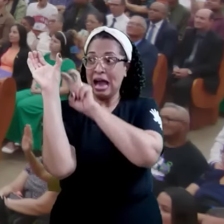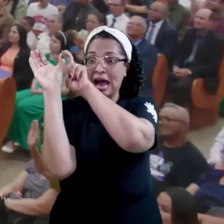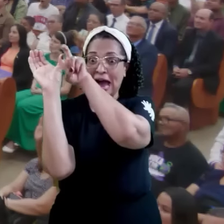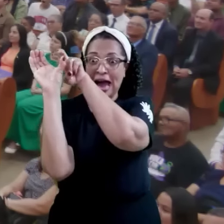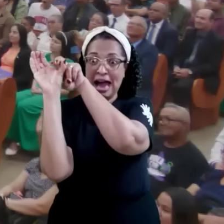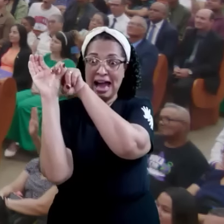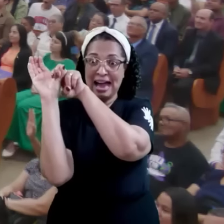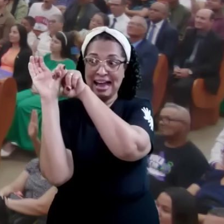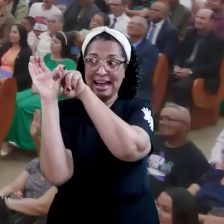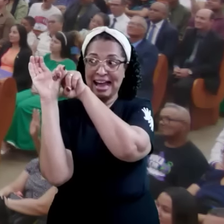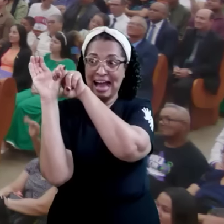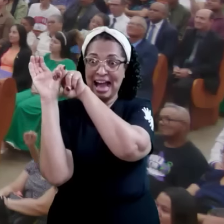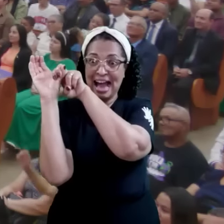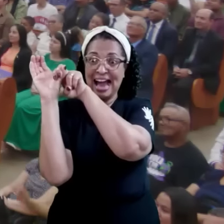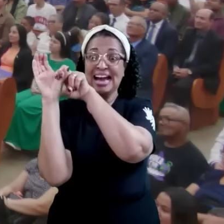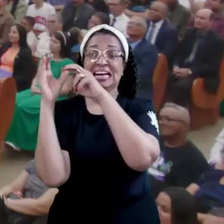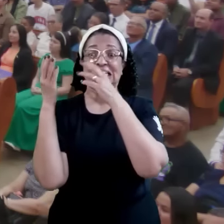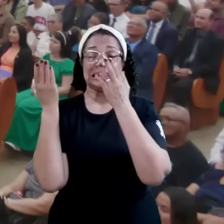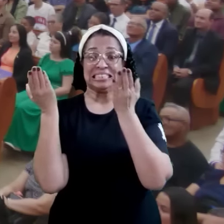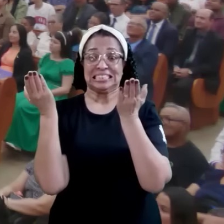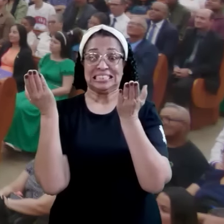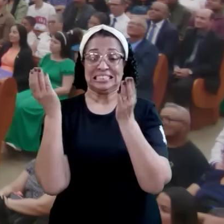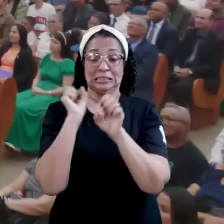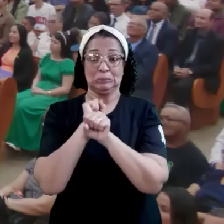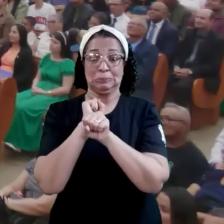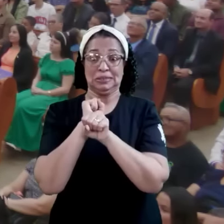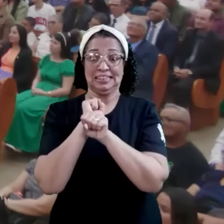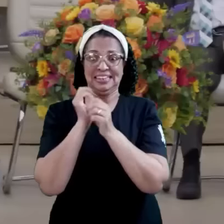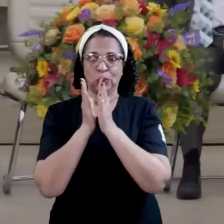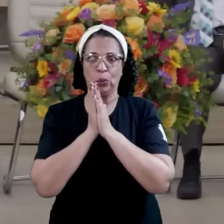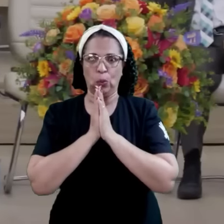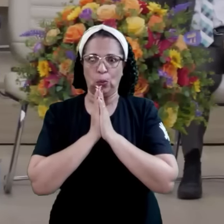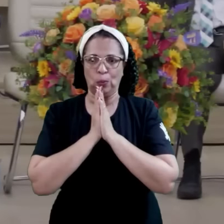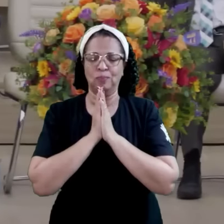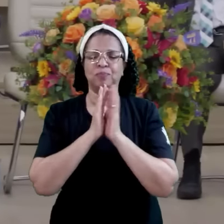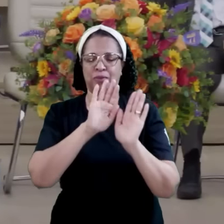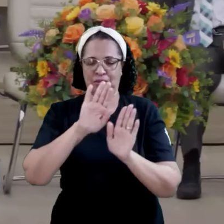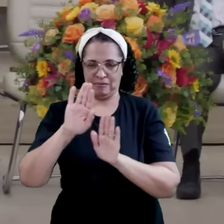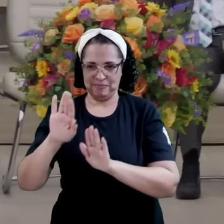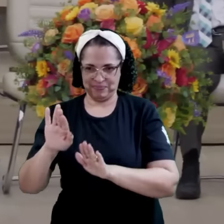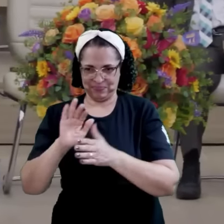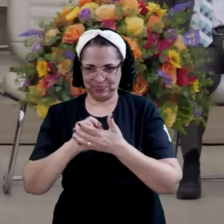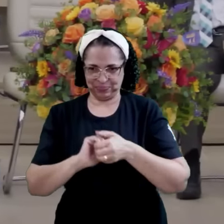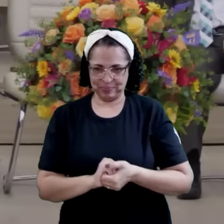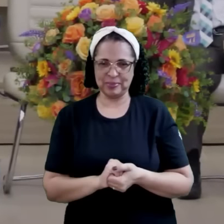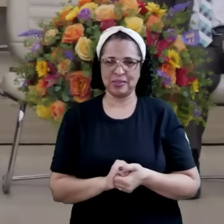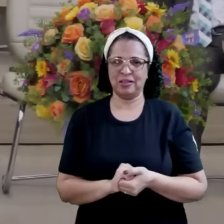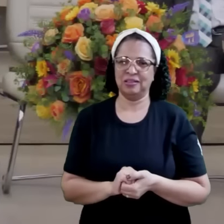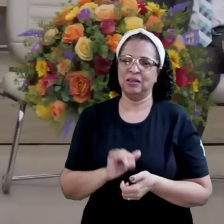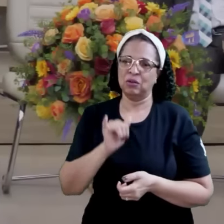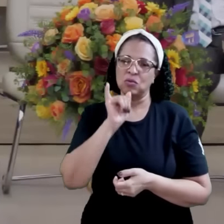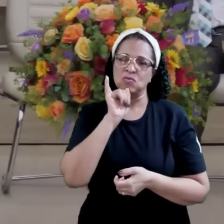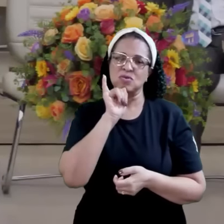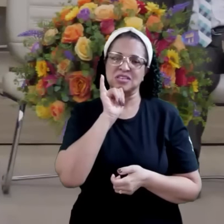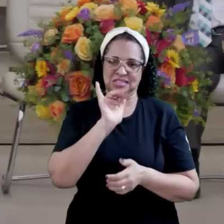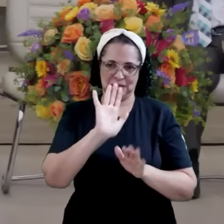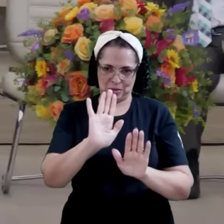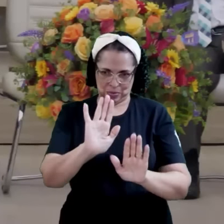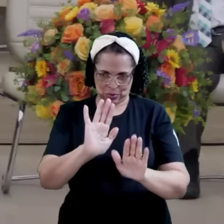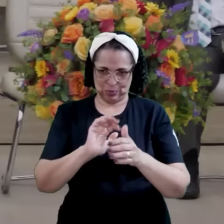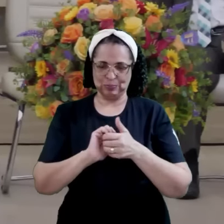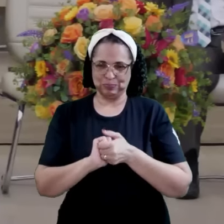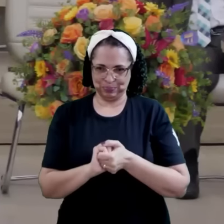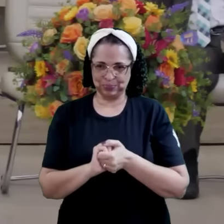eu não sei as irmãs eu não sei as irmãs eu vou falar da minha esposa A minha esposa ela não liga de levar ninguém em casa pastor